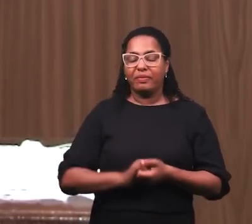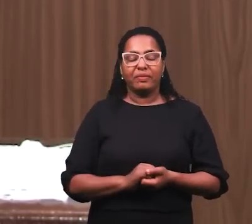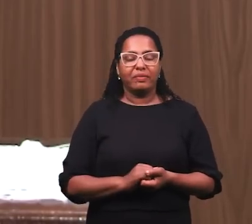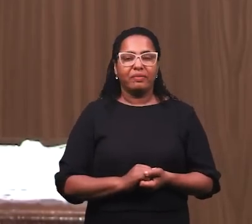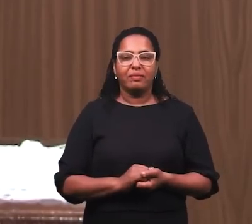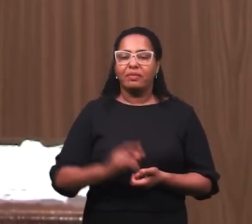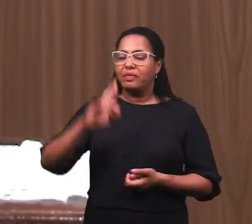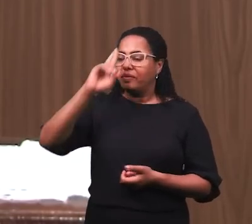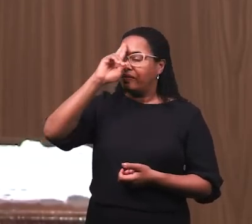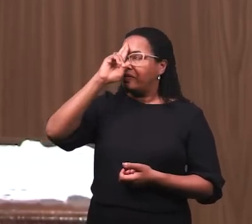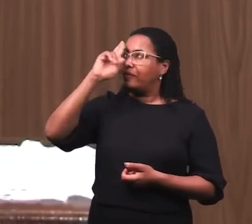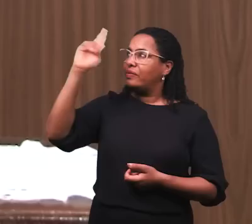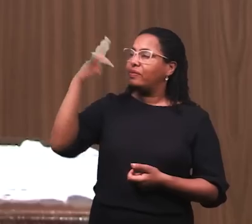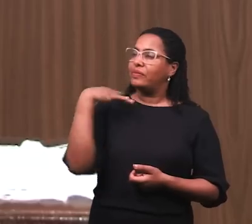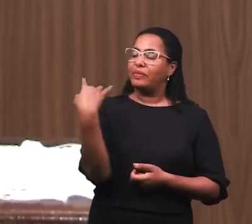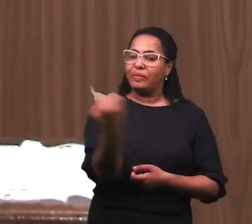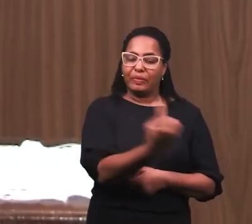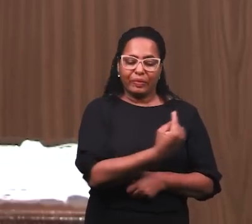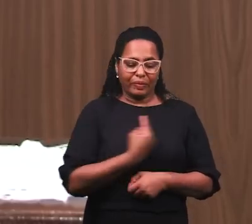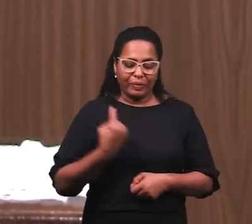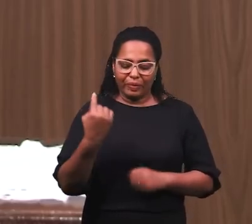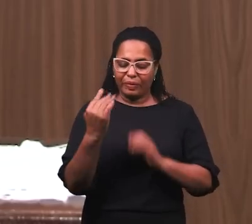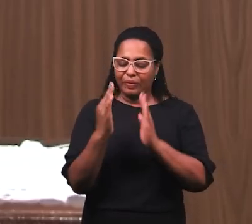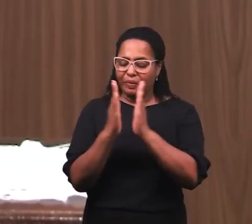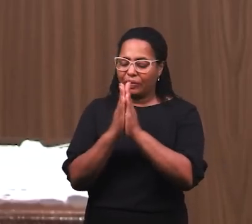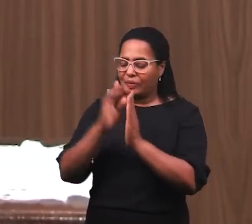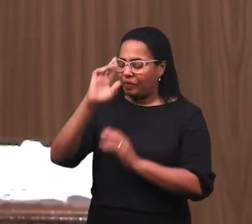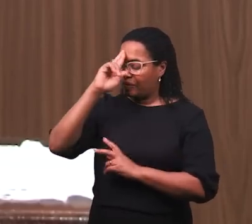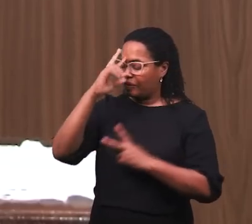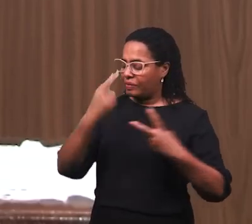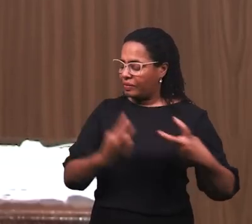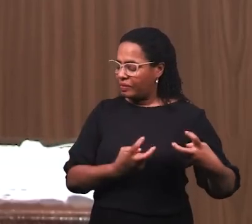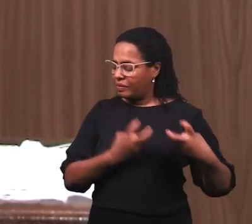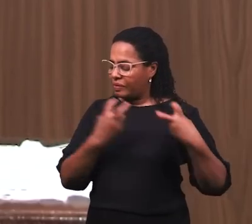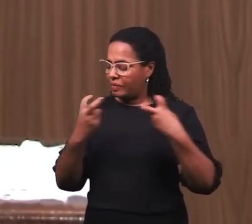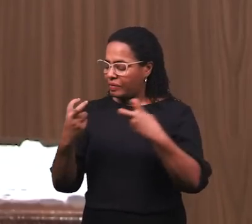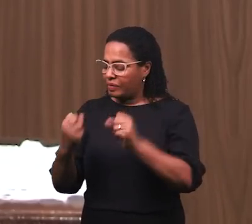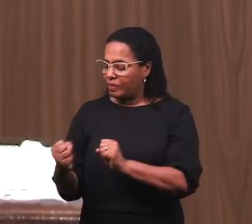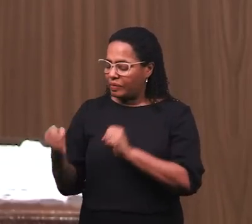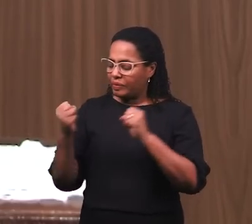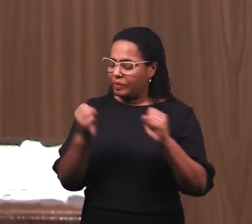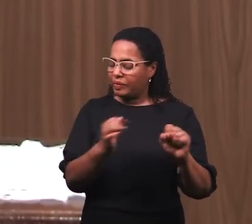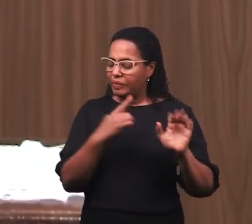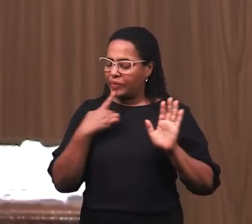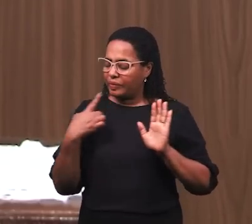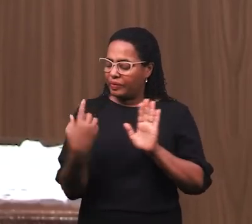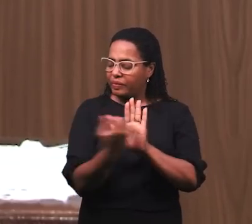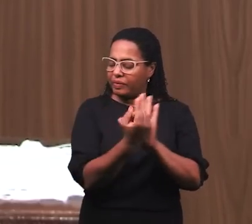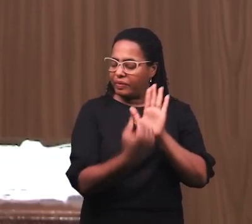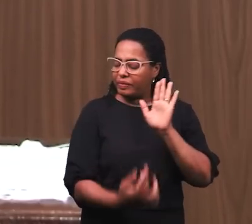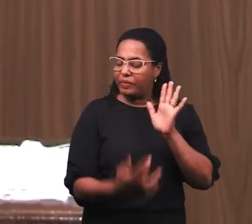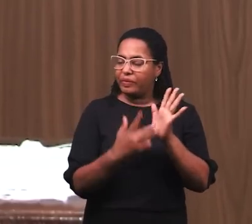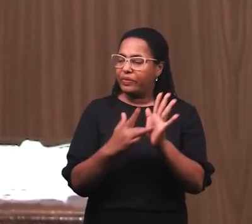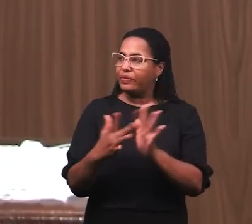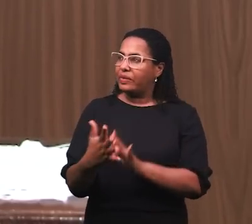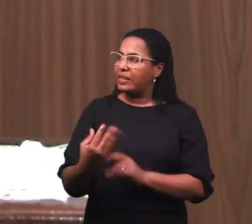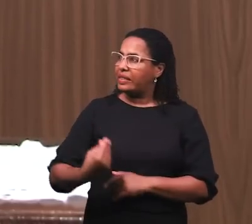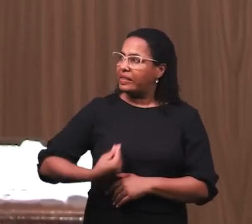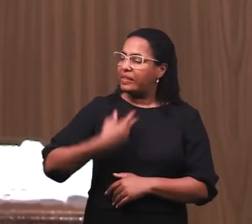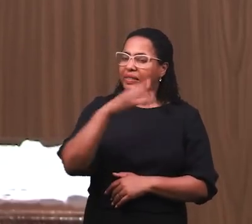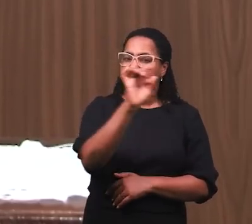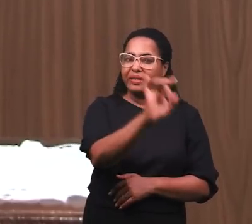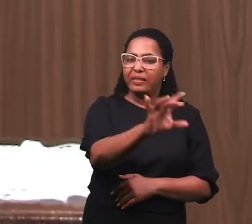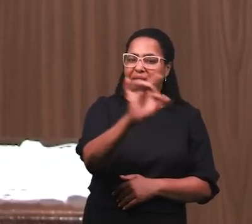Senhor. Senhor, nós intercedemos a Ti, clamando pelo sangue de Jesus, pela vida de cada um dos